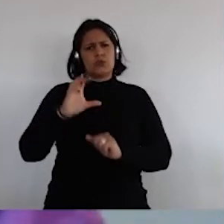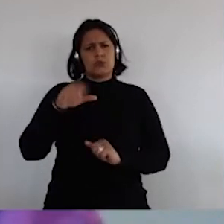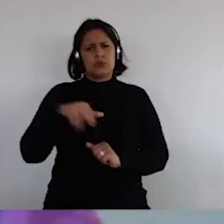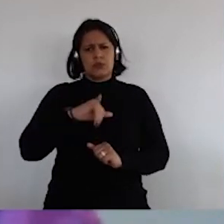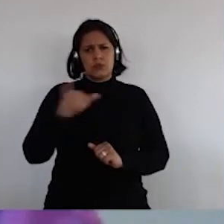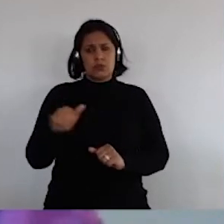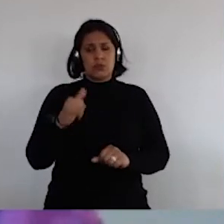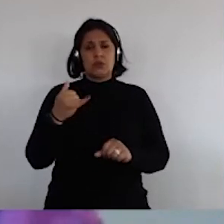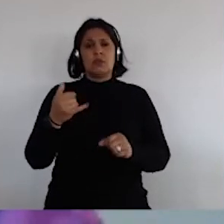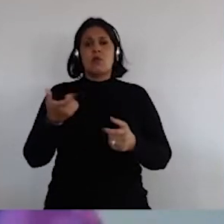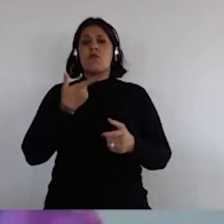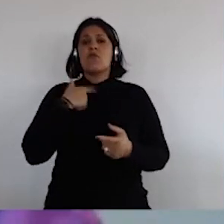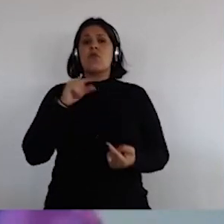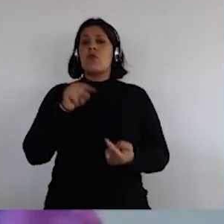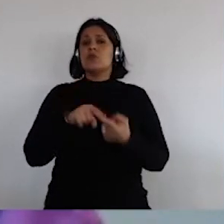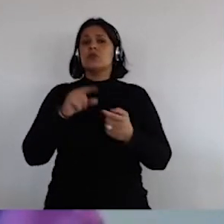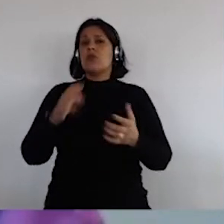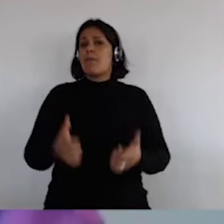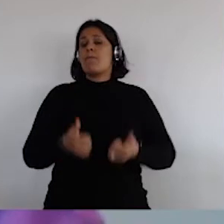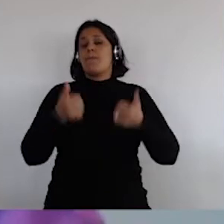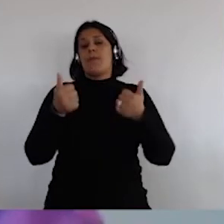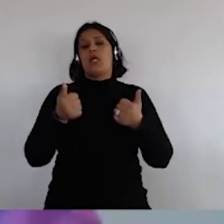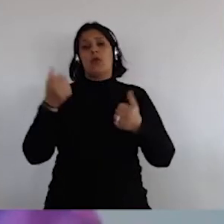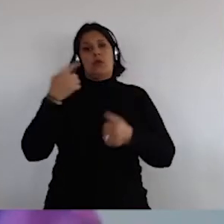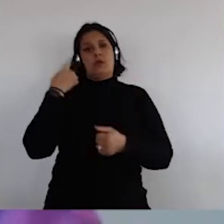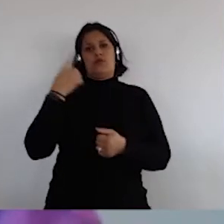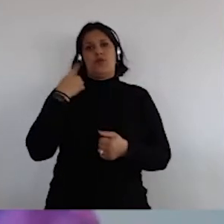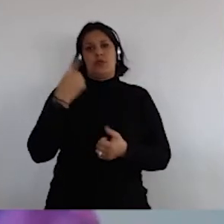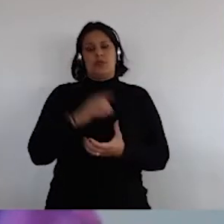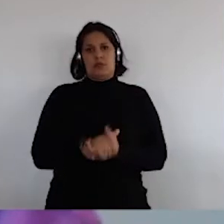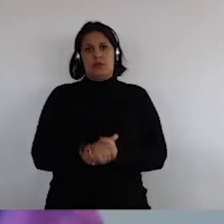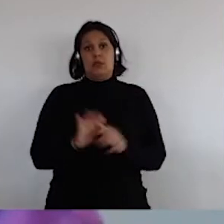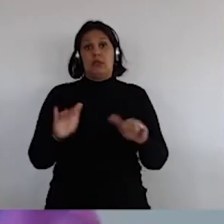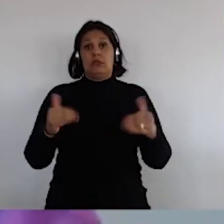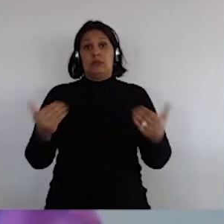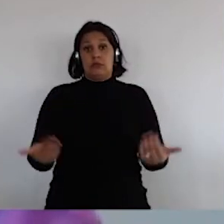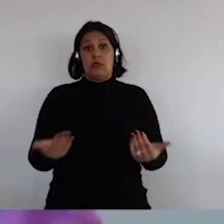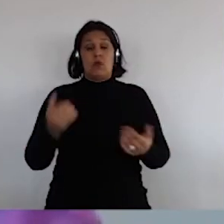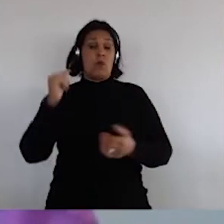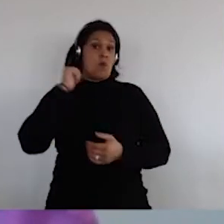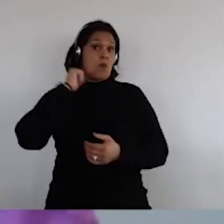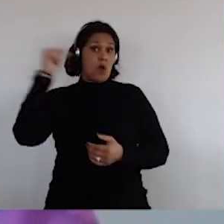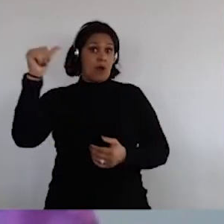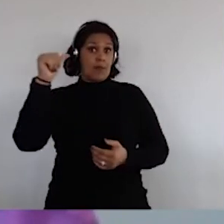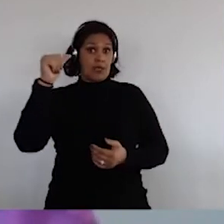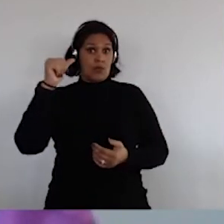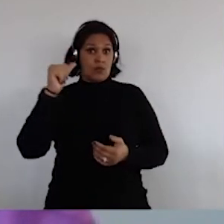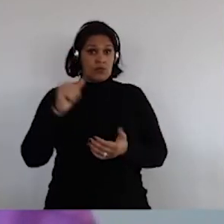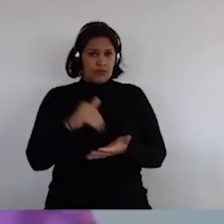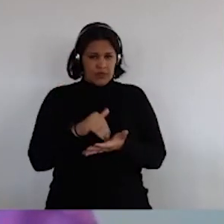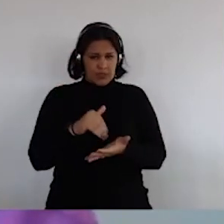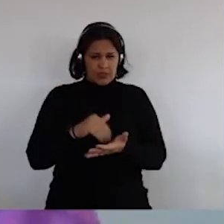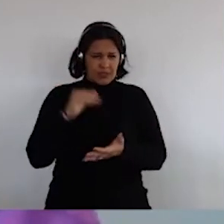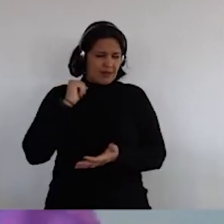para a advocacia. Então, no final de abril, foi publicada a Lei